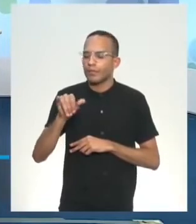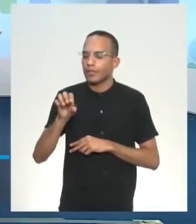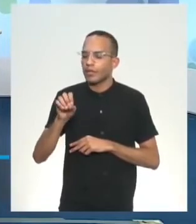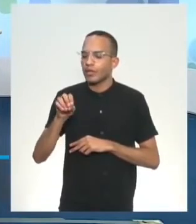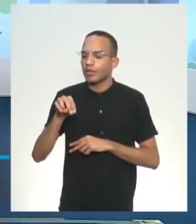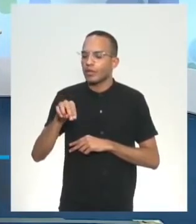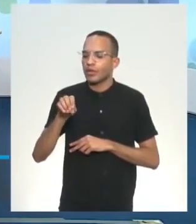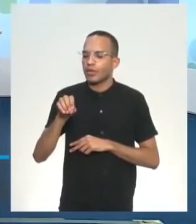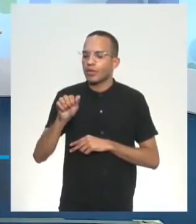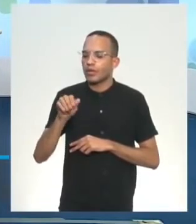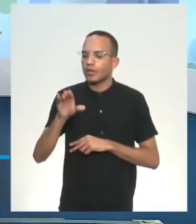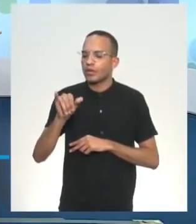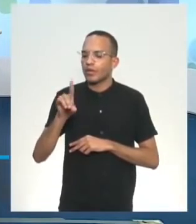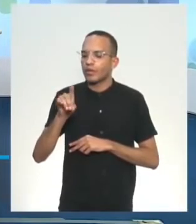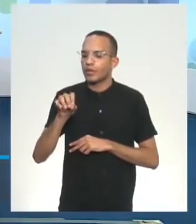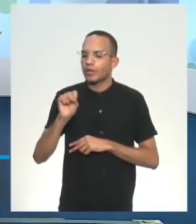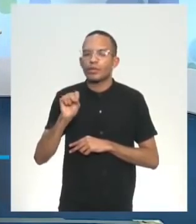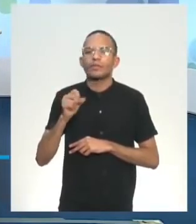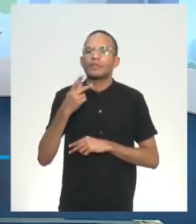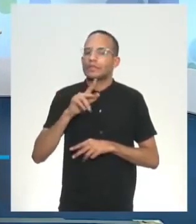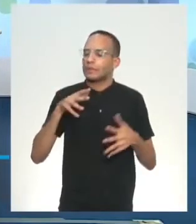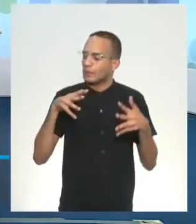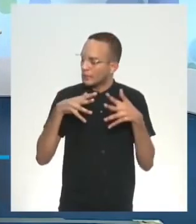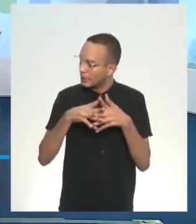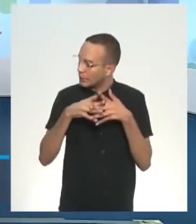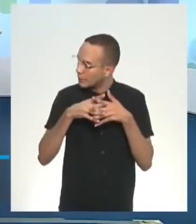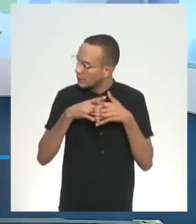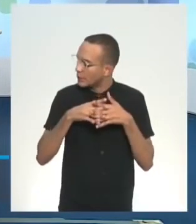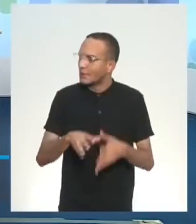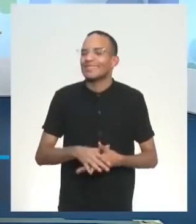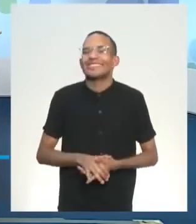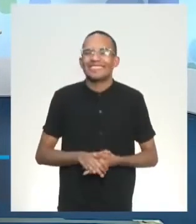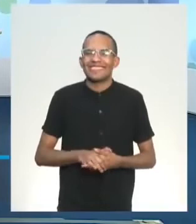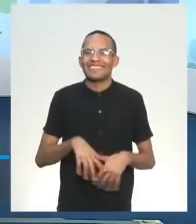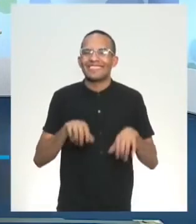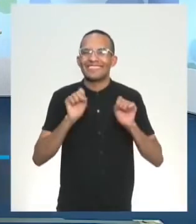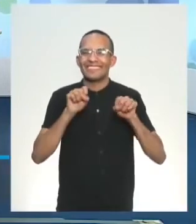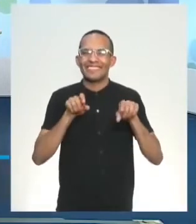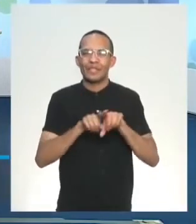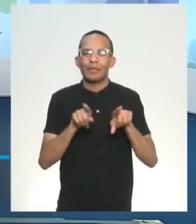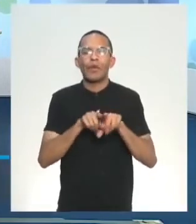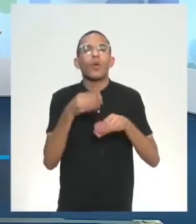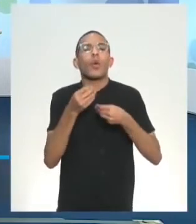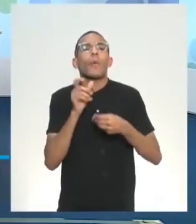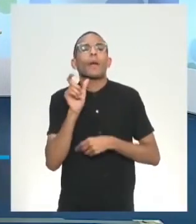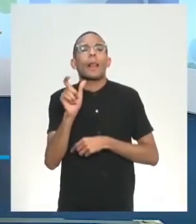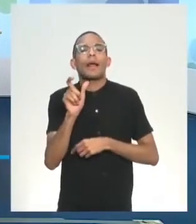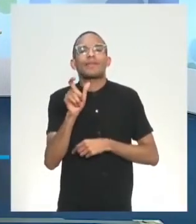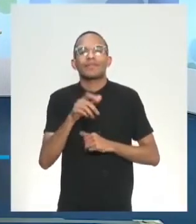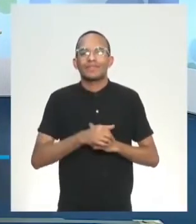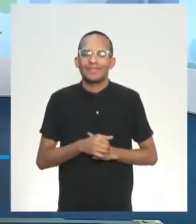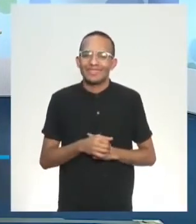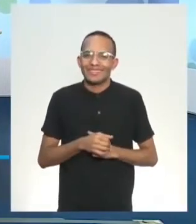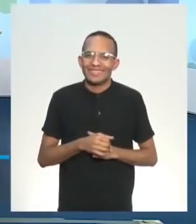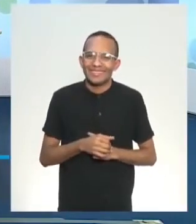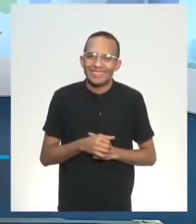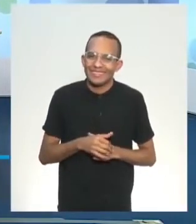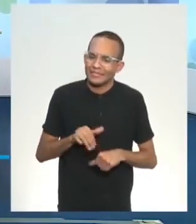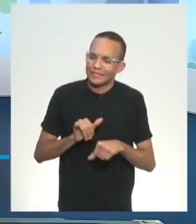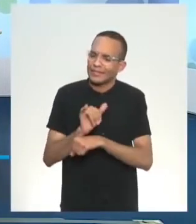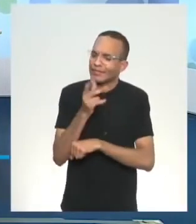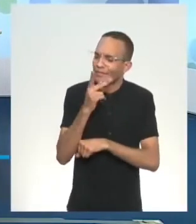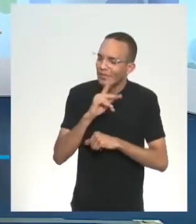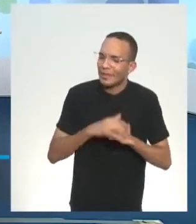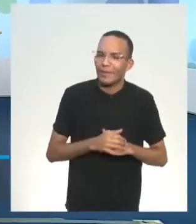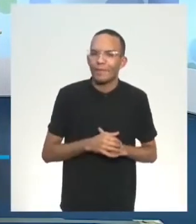monoaminoácidos, deve ser. Aí você já complicou o negócio, pelo amor. hein, menino? Então, Vamos lá. onde você tirou isso aí? Te enganaram. Tá. Vamos